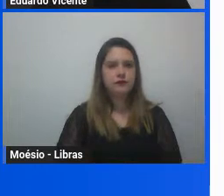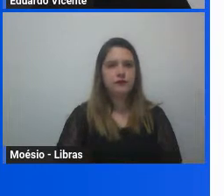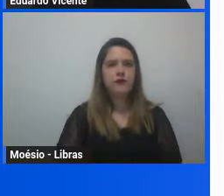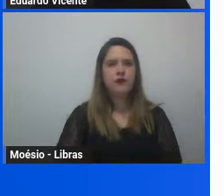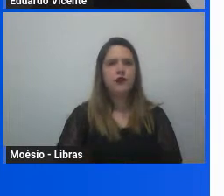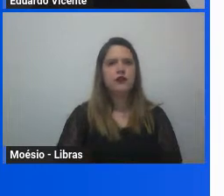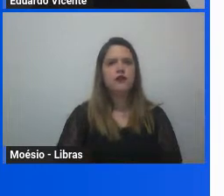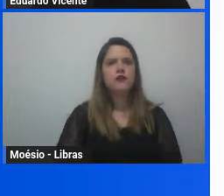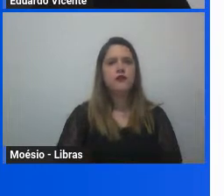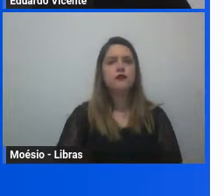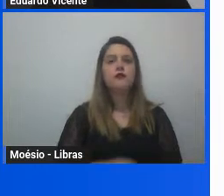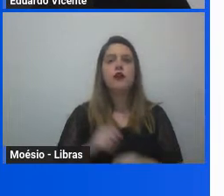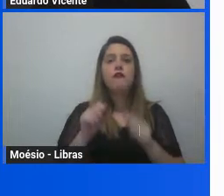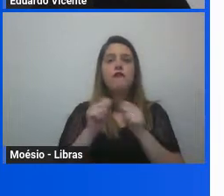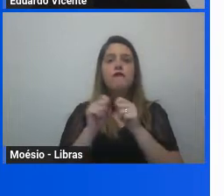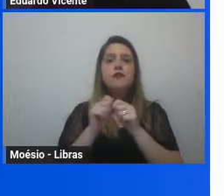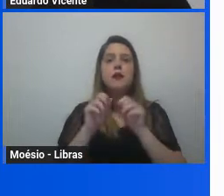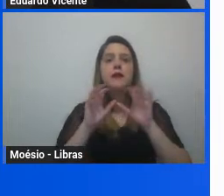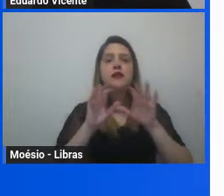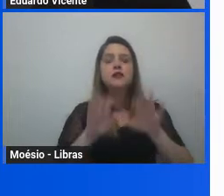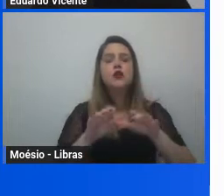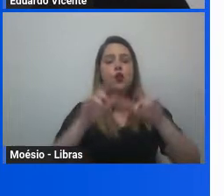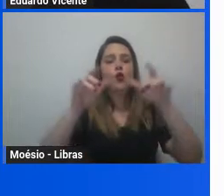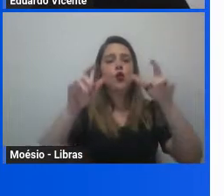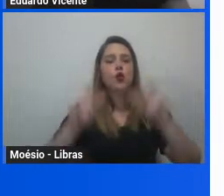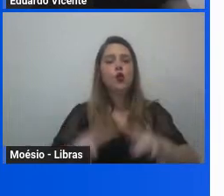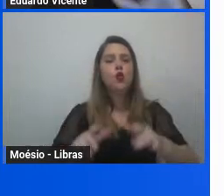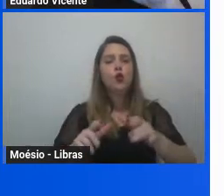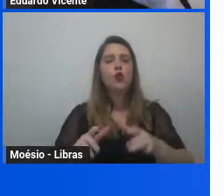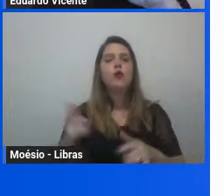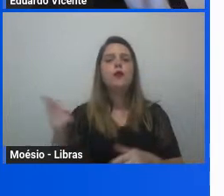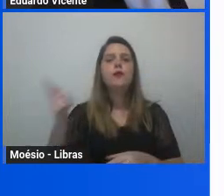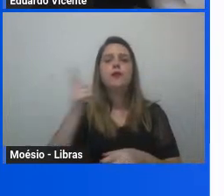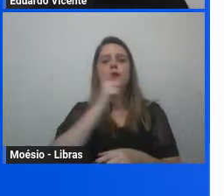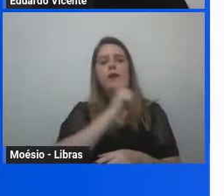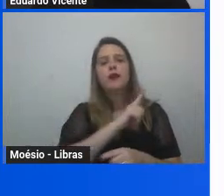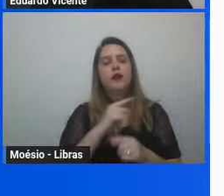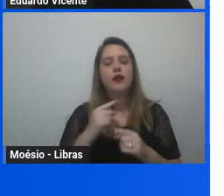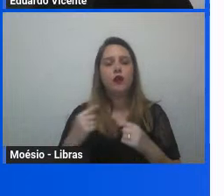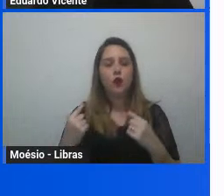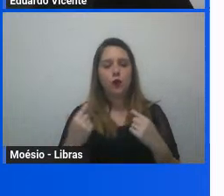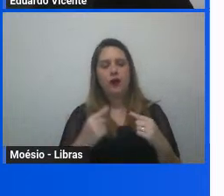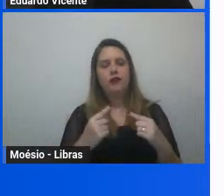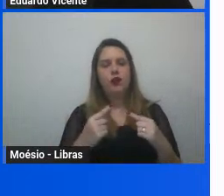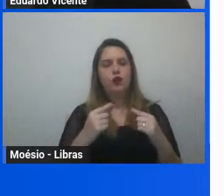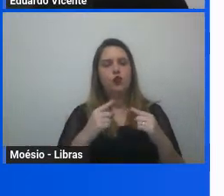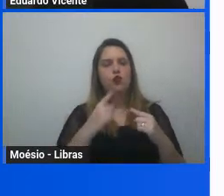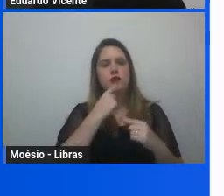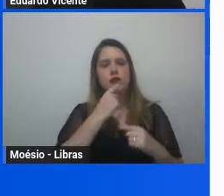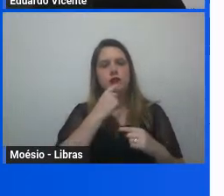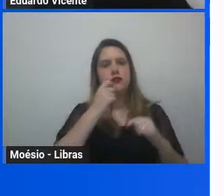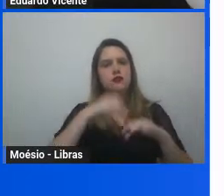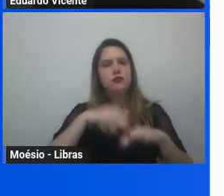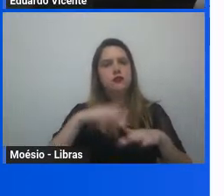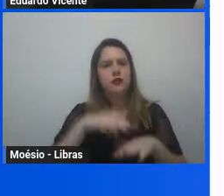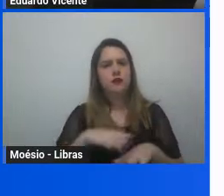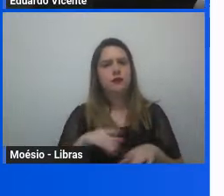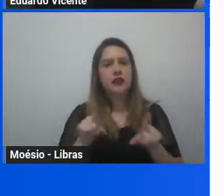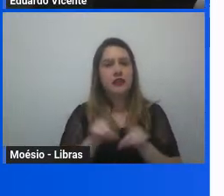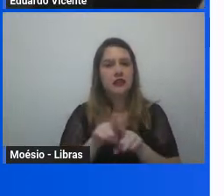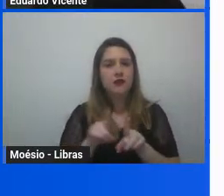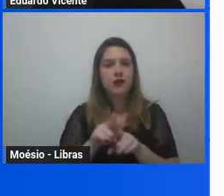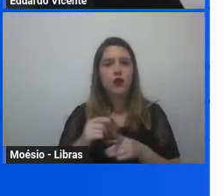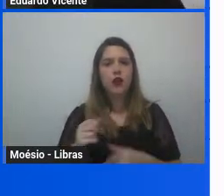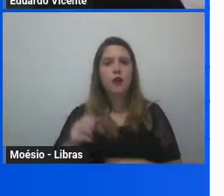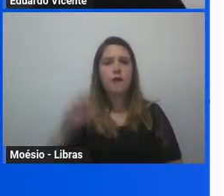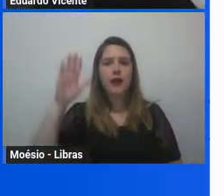Vou fazer uma pressão local, o suficiente para conter o sangramento. Se for no braço, eleva o braço. Se